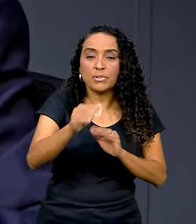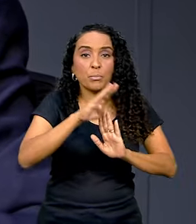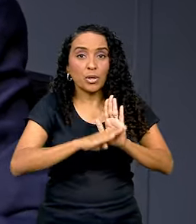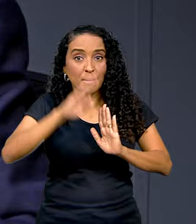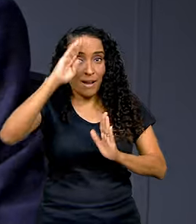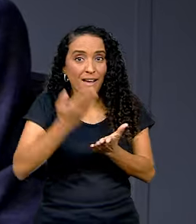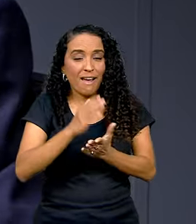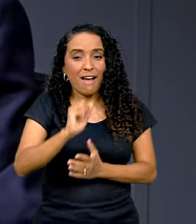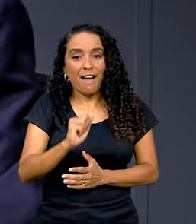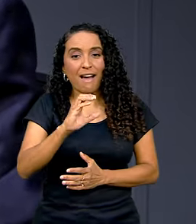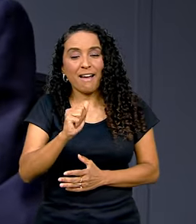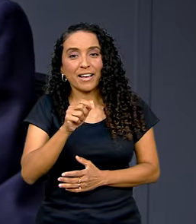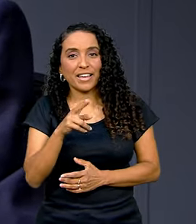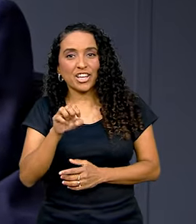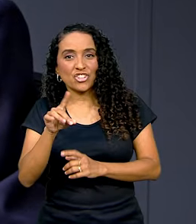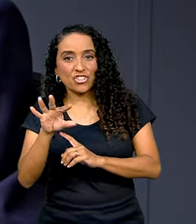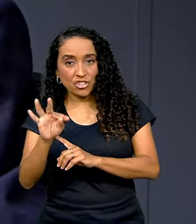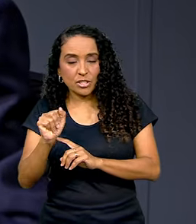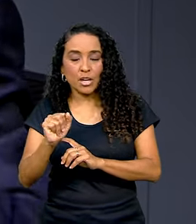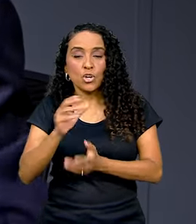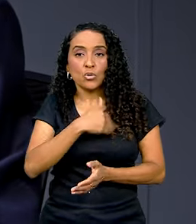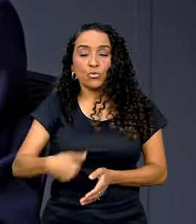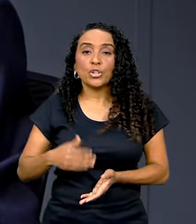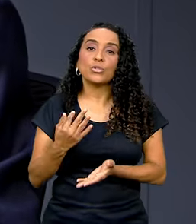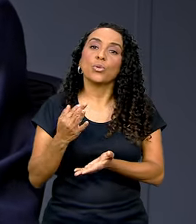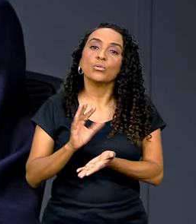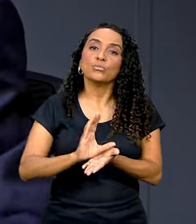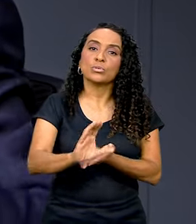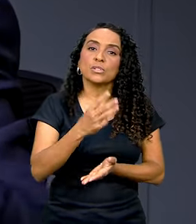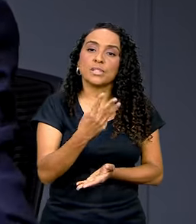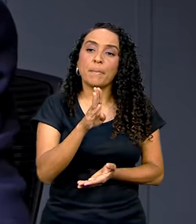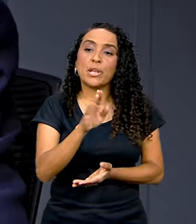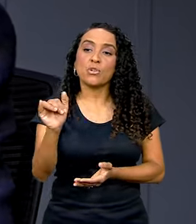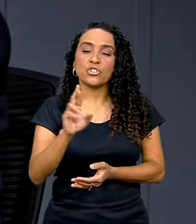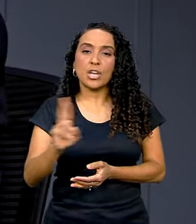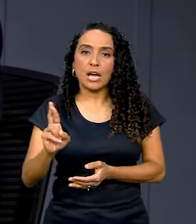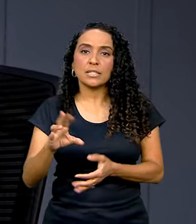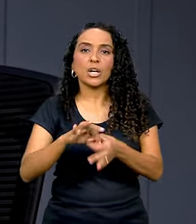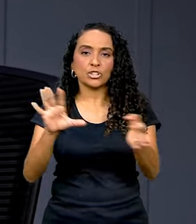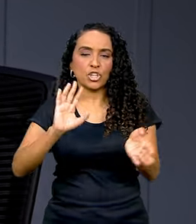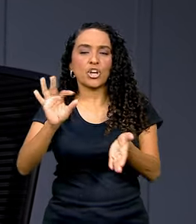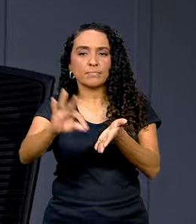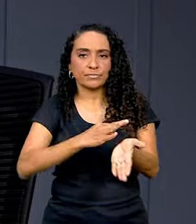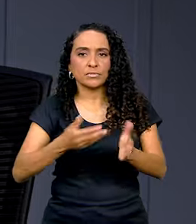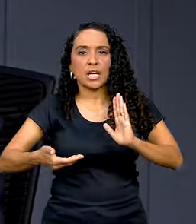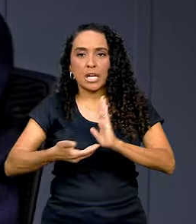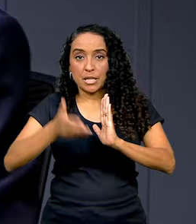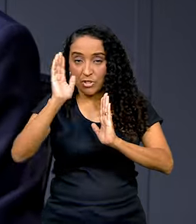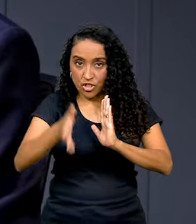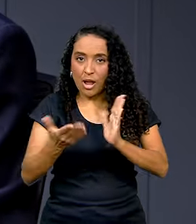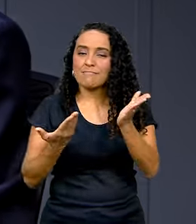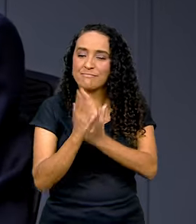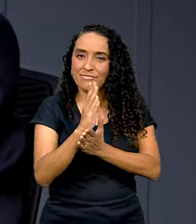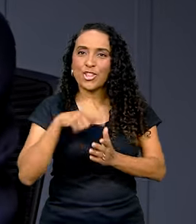daí o programa acredita o governo colocou R 3 bilhões de reais é a autorização já foi aprovado na Câmara